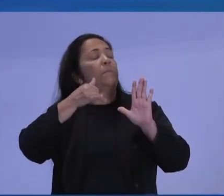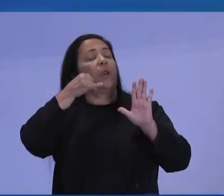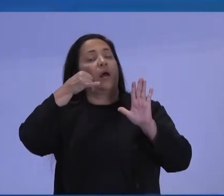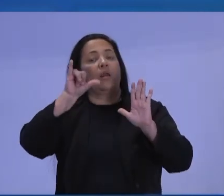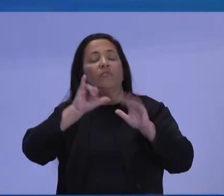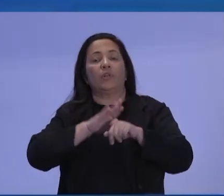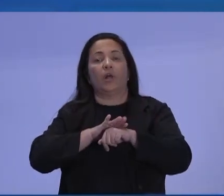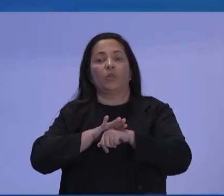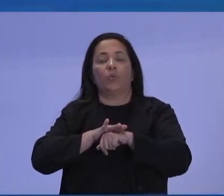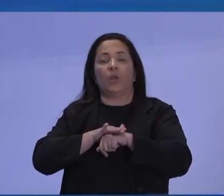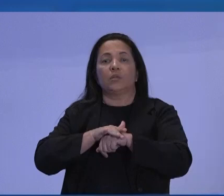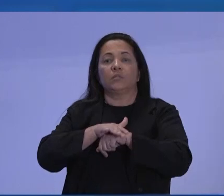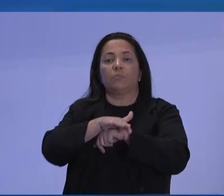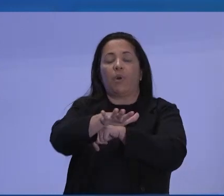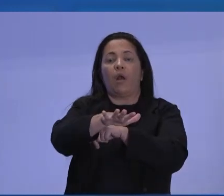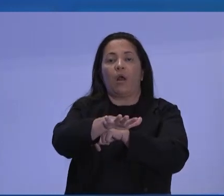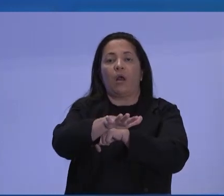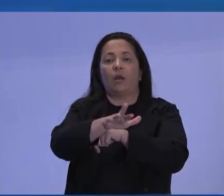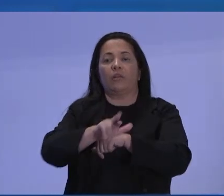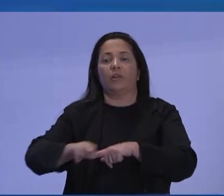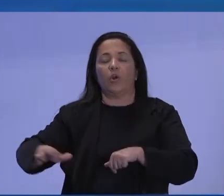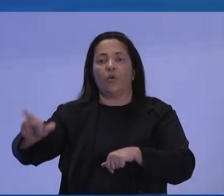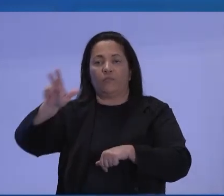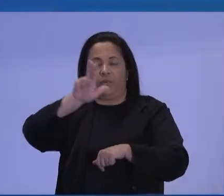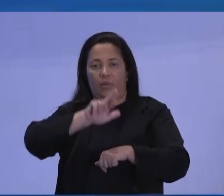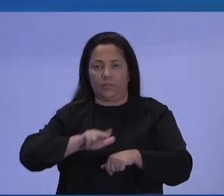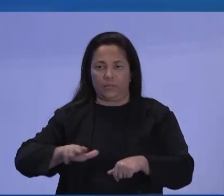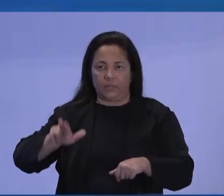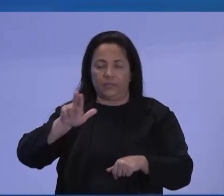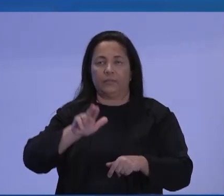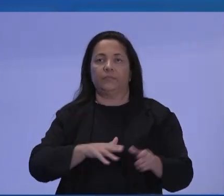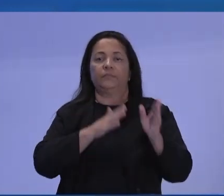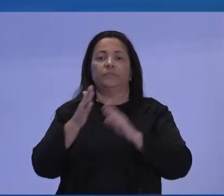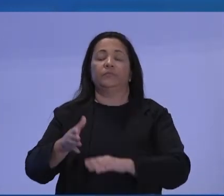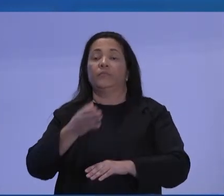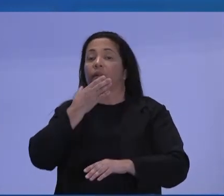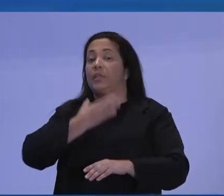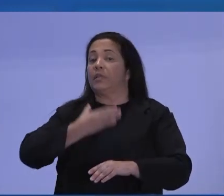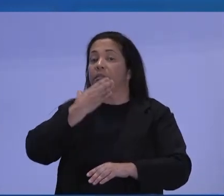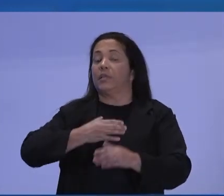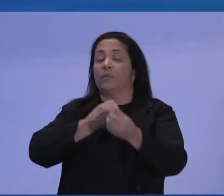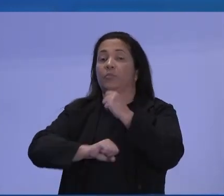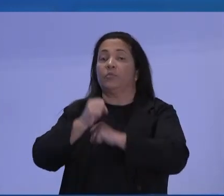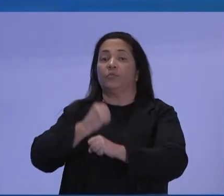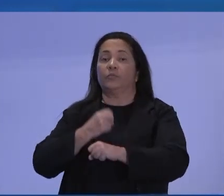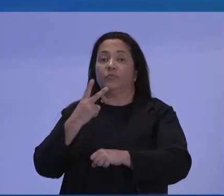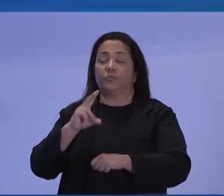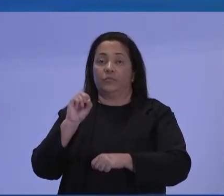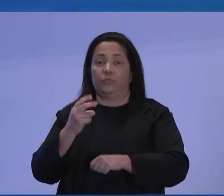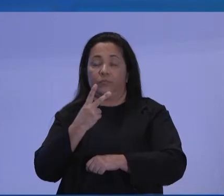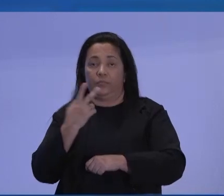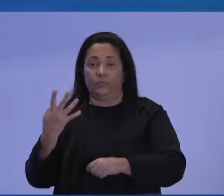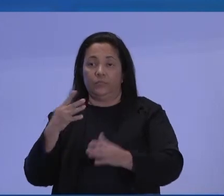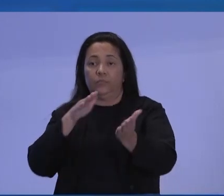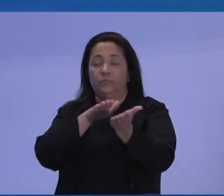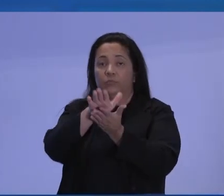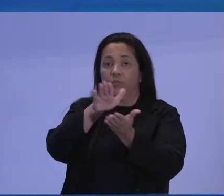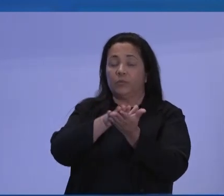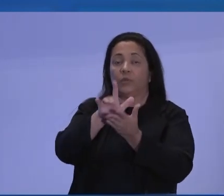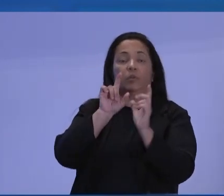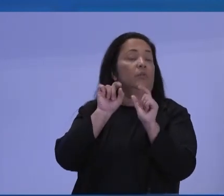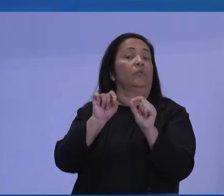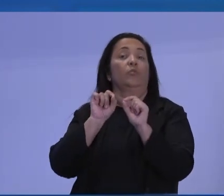doenças tropicais negligenciadas. Em dezembro de 2024, tivemos a publicação de um